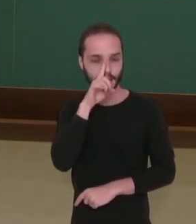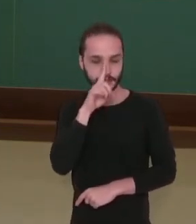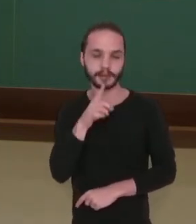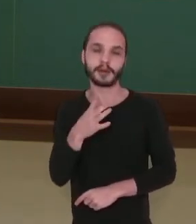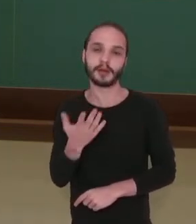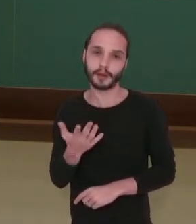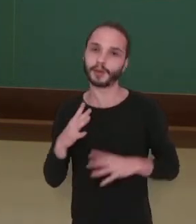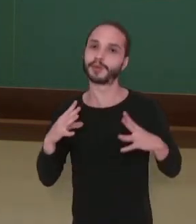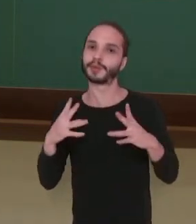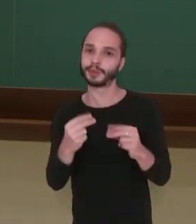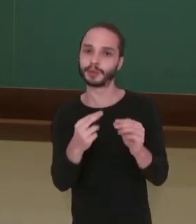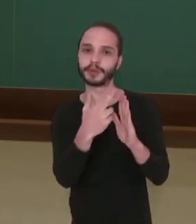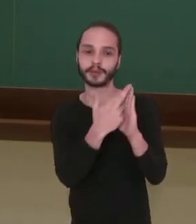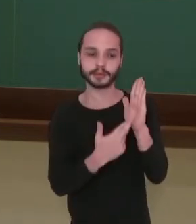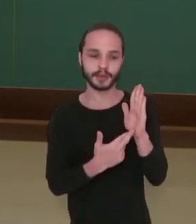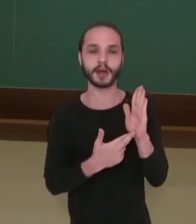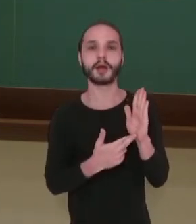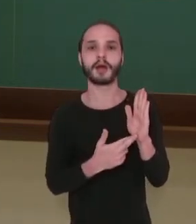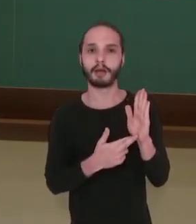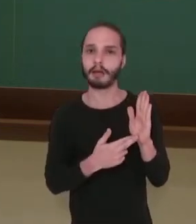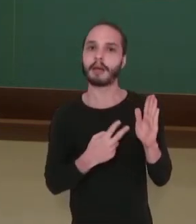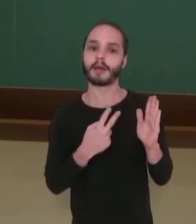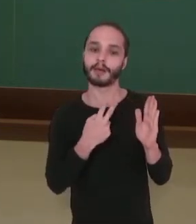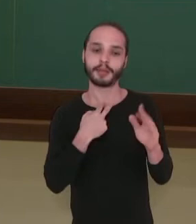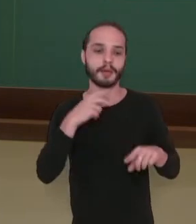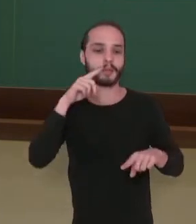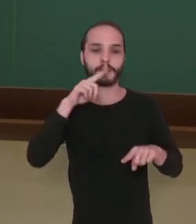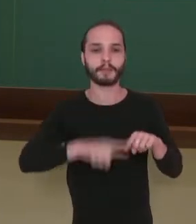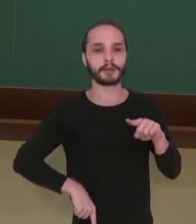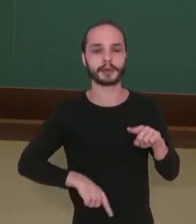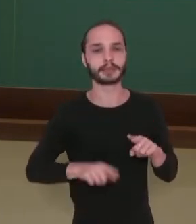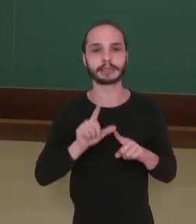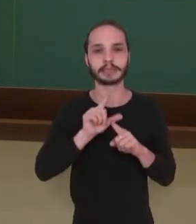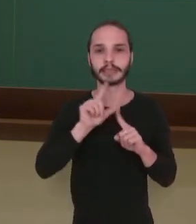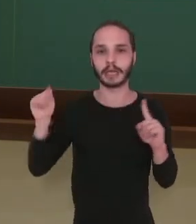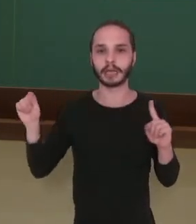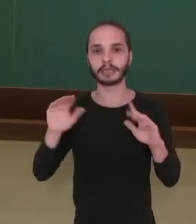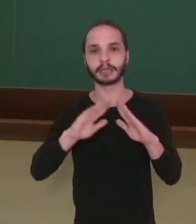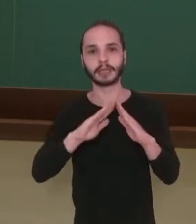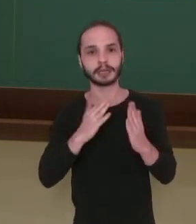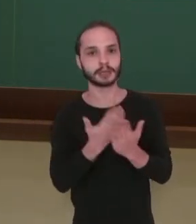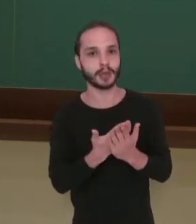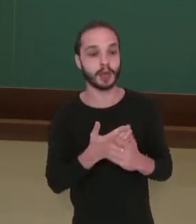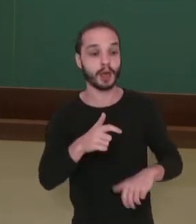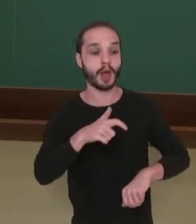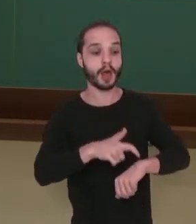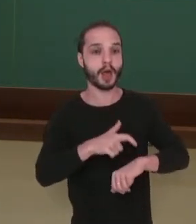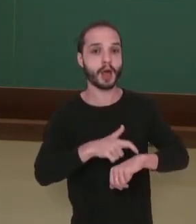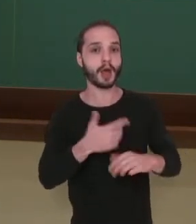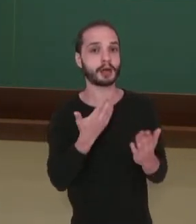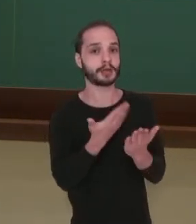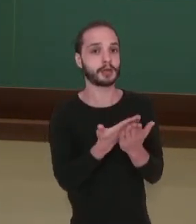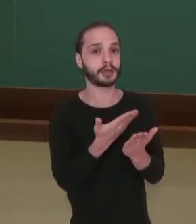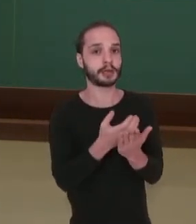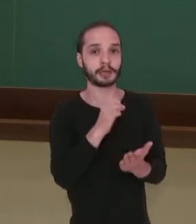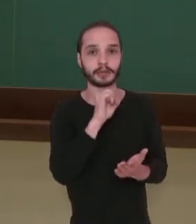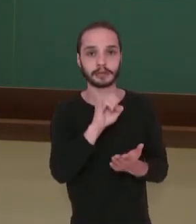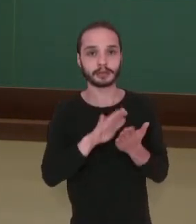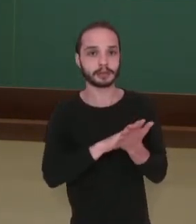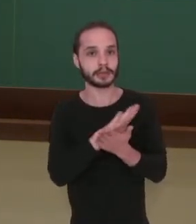tem no seu regimento, é proibido o aluno sair do colégio dentro do horário escolar sem a prévia notificação